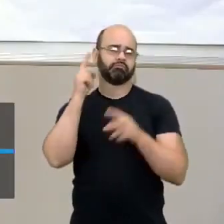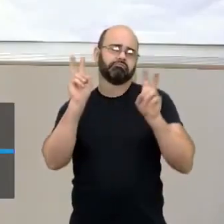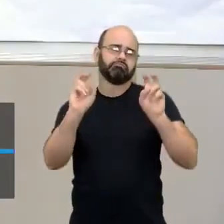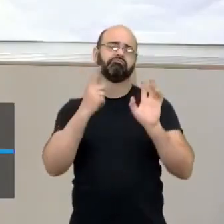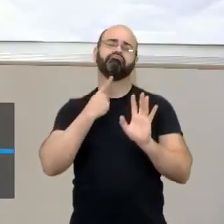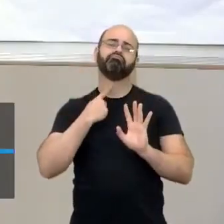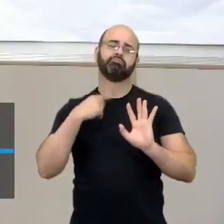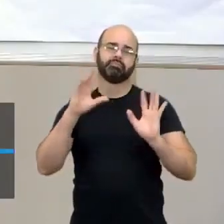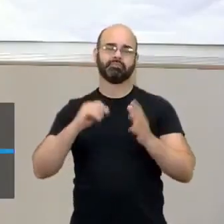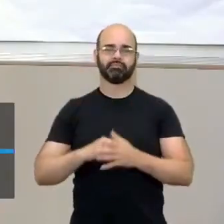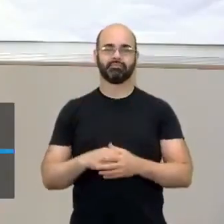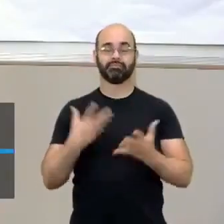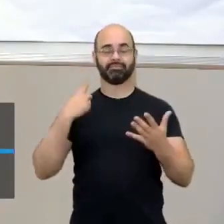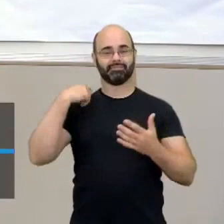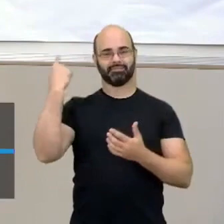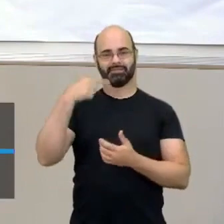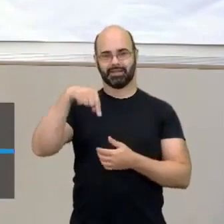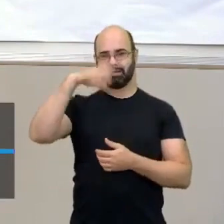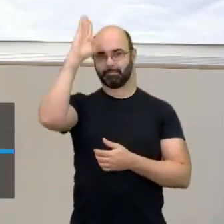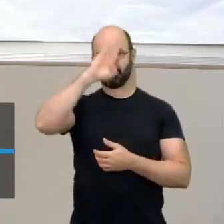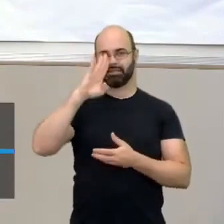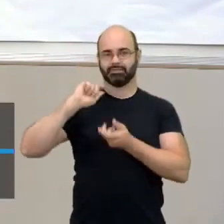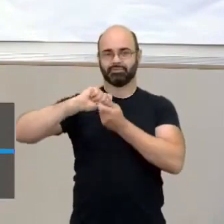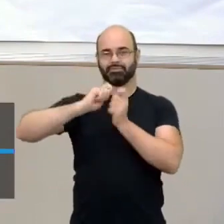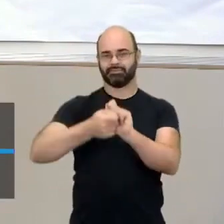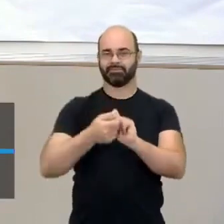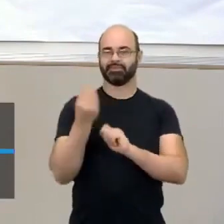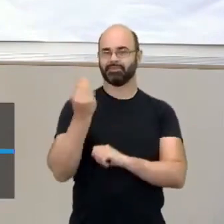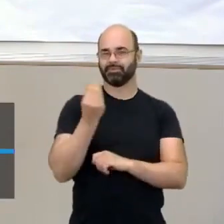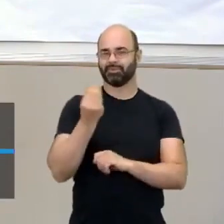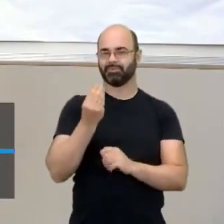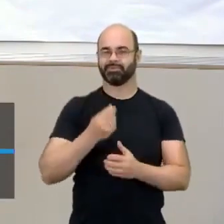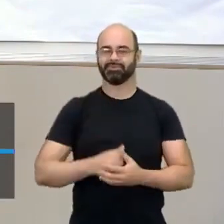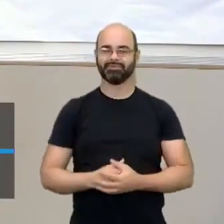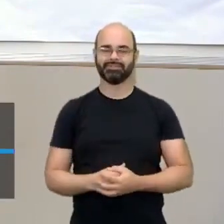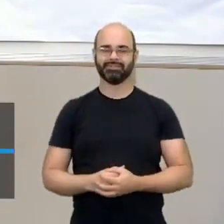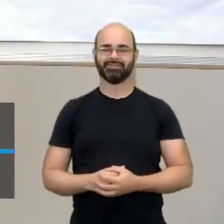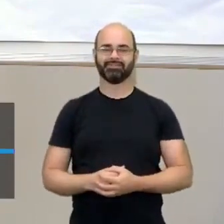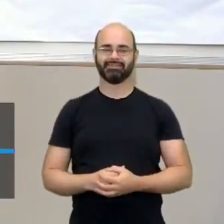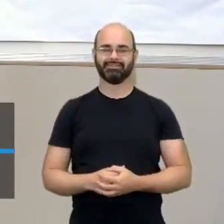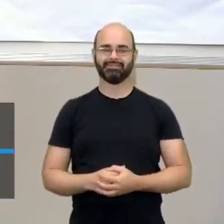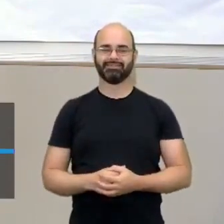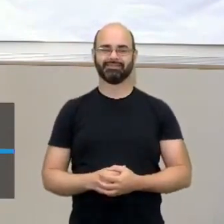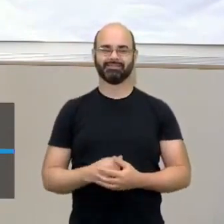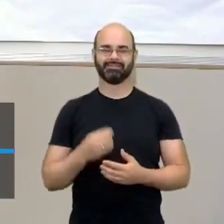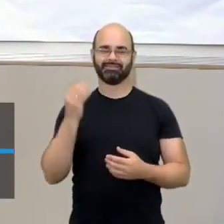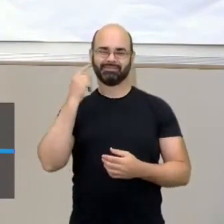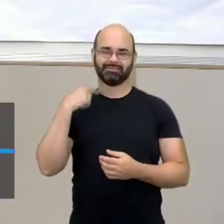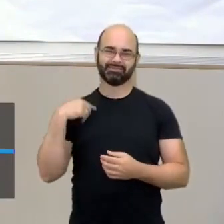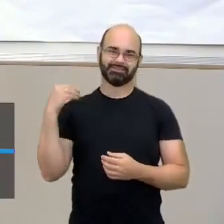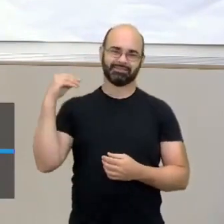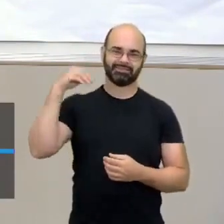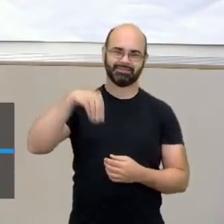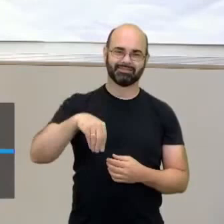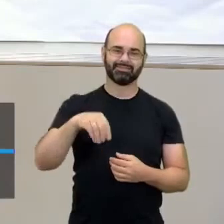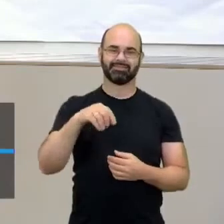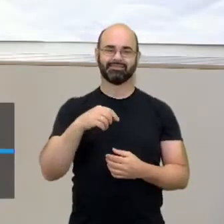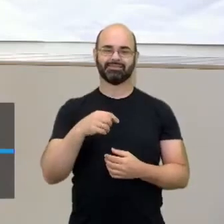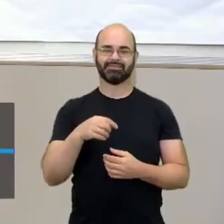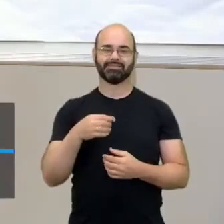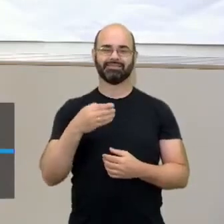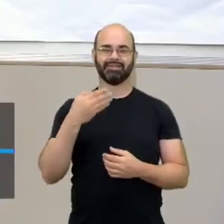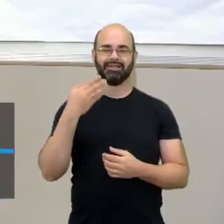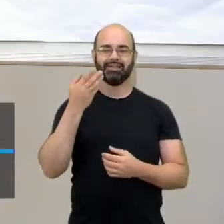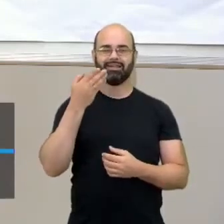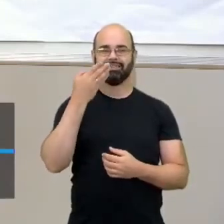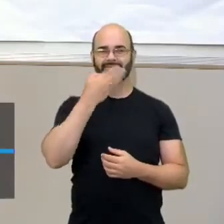vamos abrasileirar a arte, colocar um pouquinho aí de doce de leite, colocar um pouquinho aí de brigadeiro